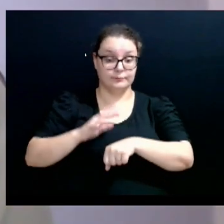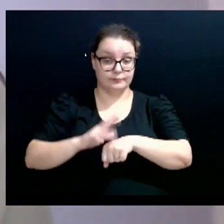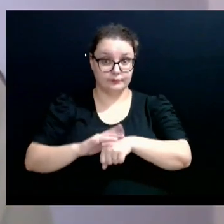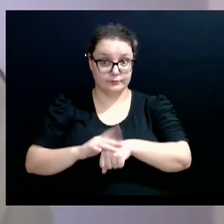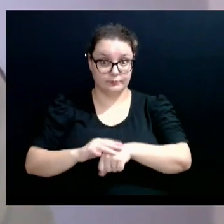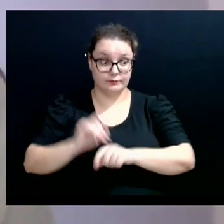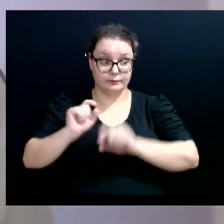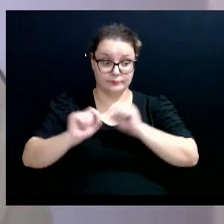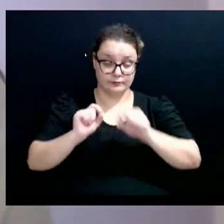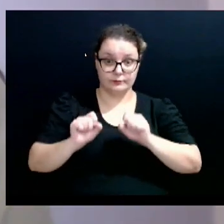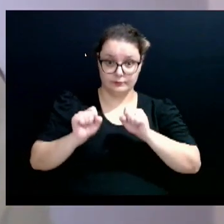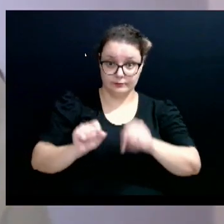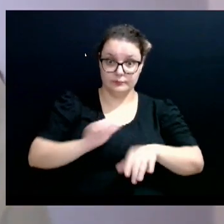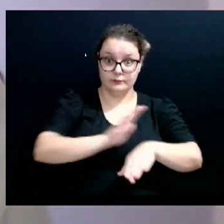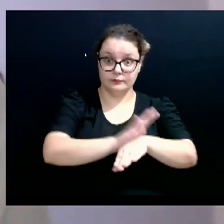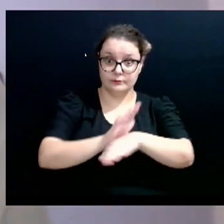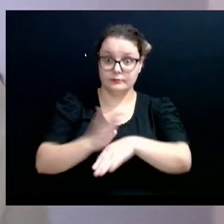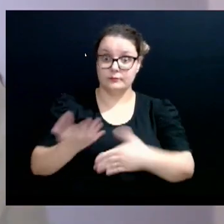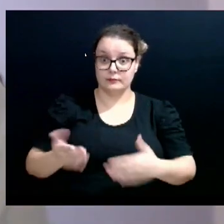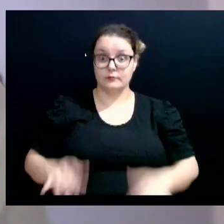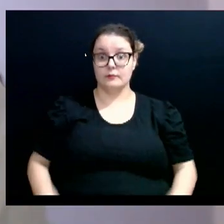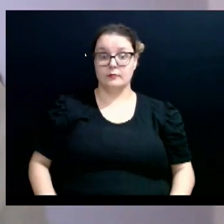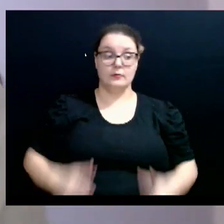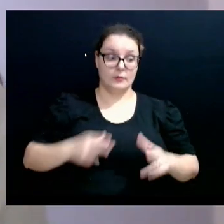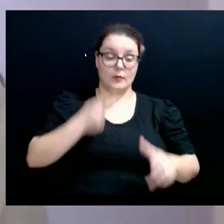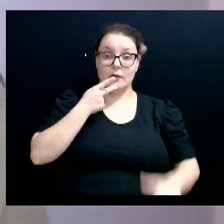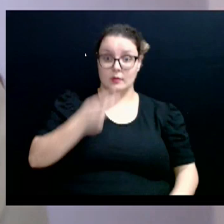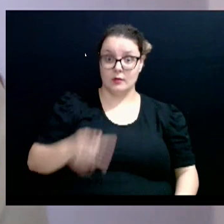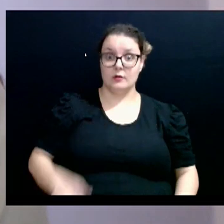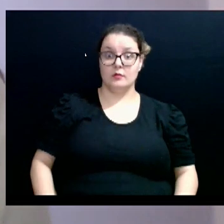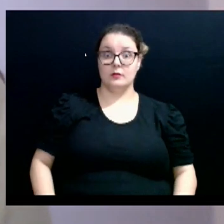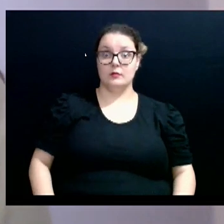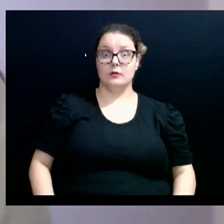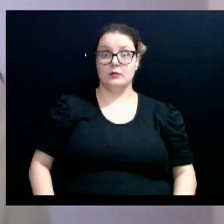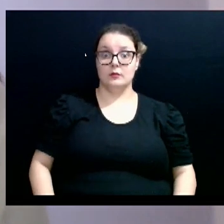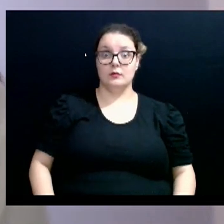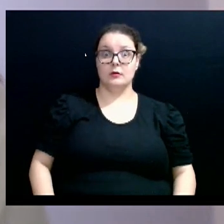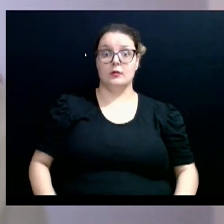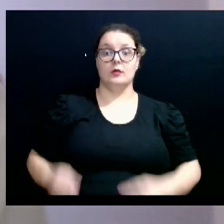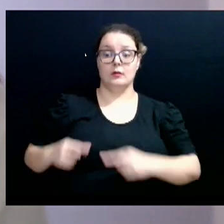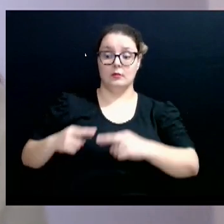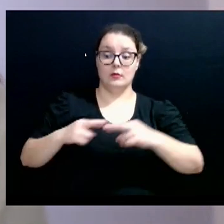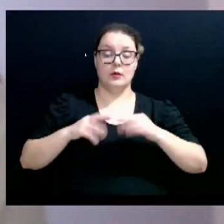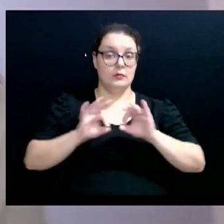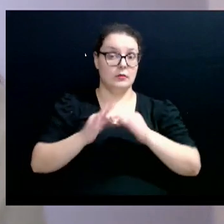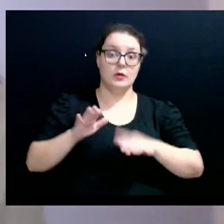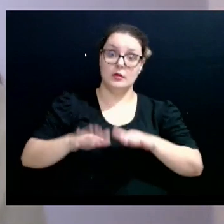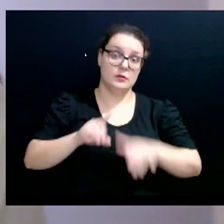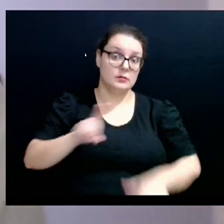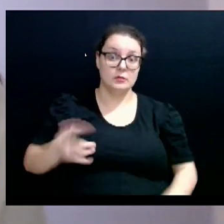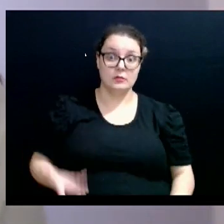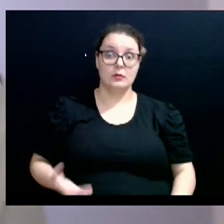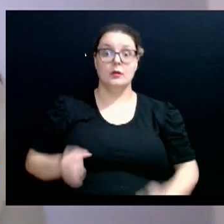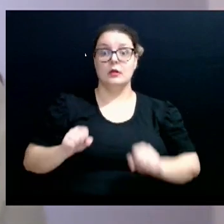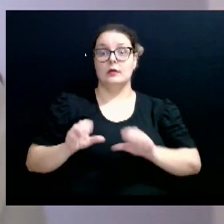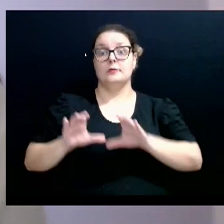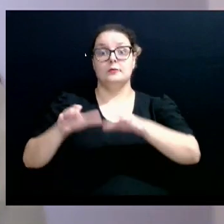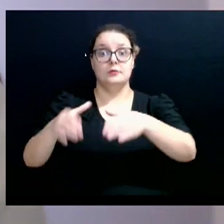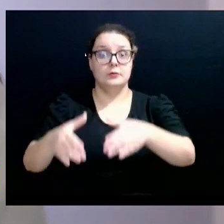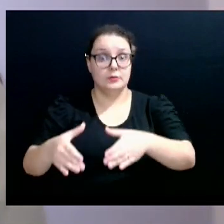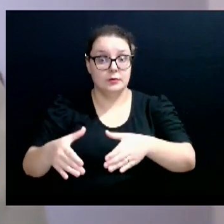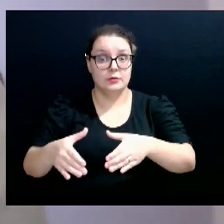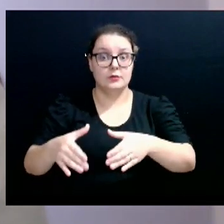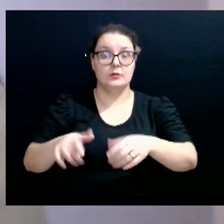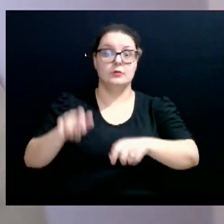pode te ajudar? Como eu falei, não precisa ser uma rede de apoio familiares. A gente pode ir num grupo de pessoas